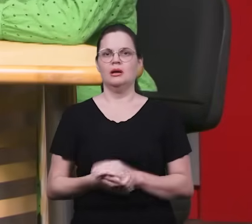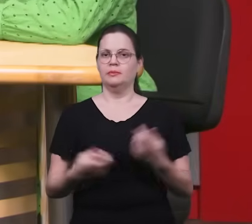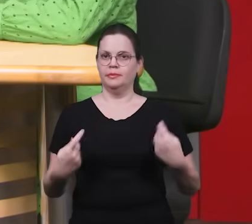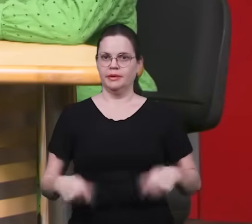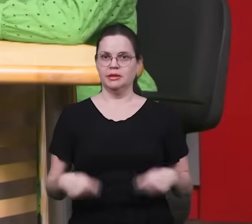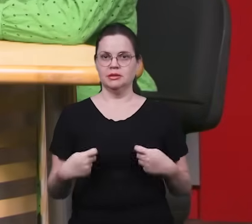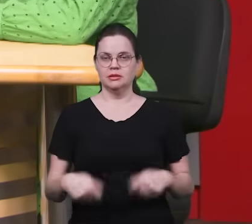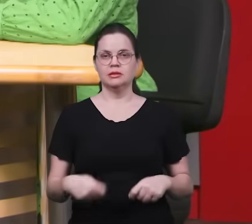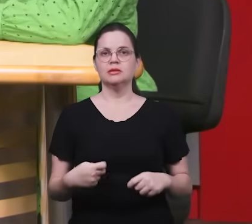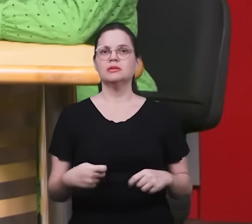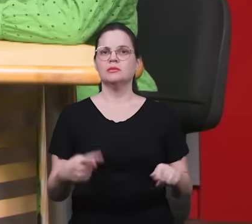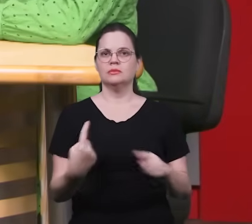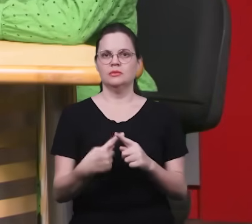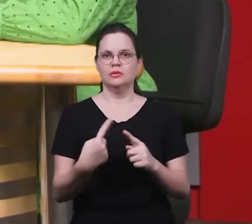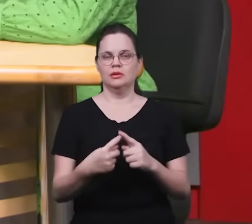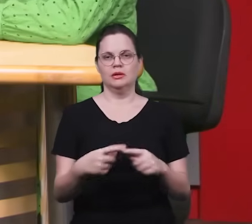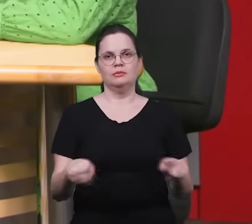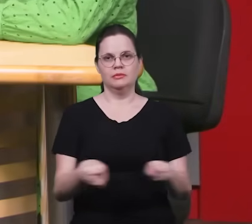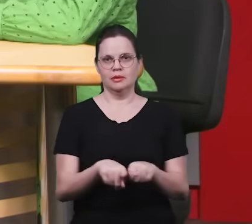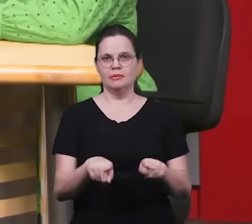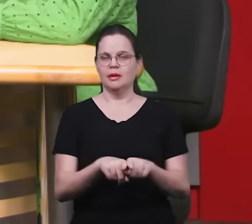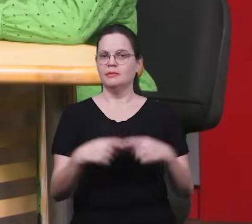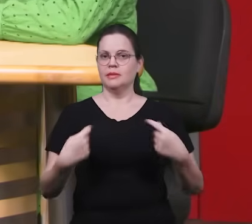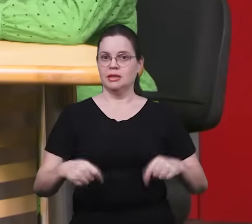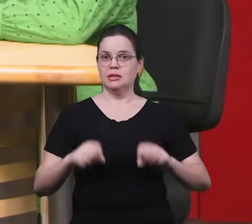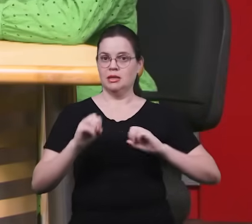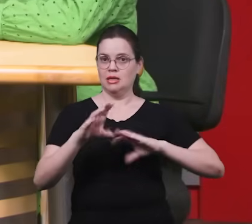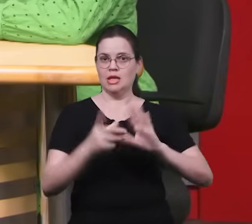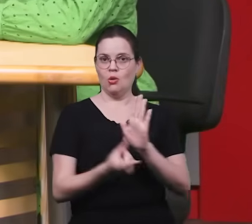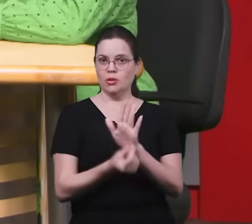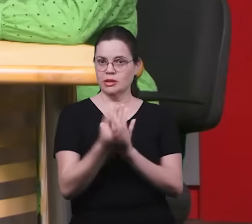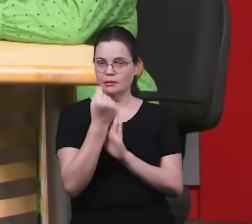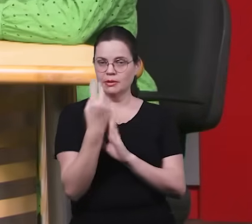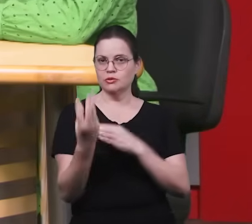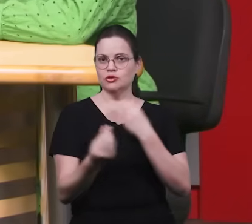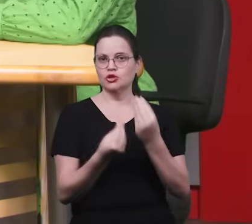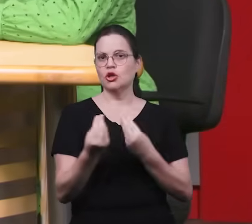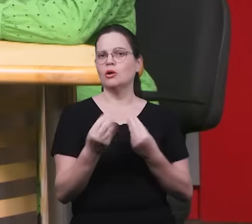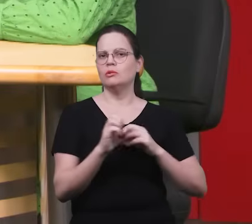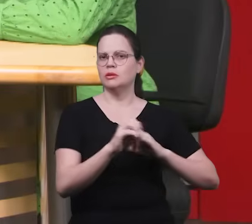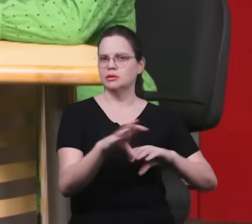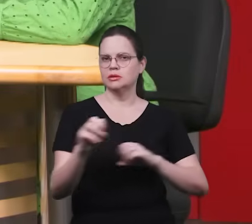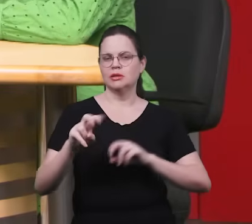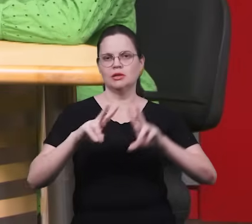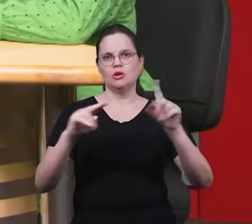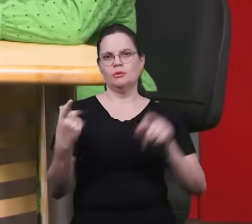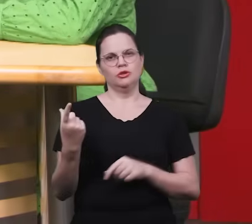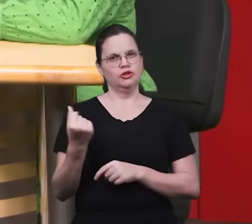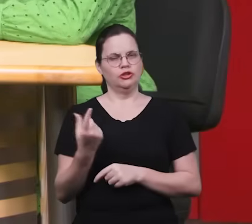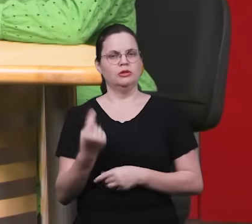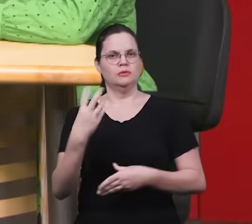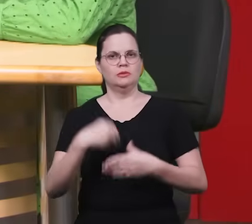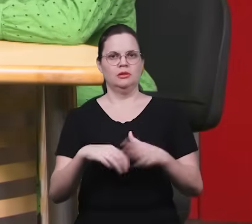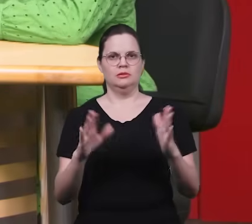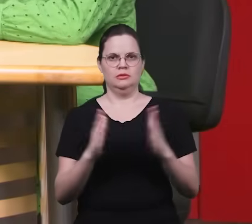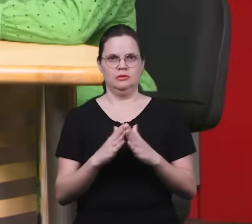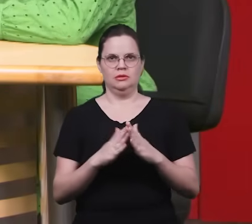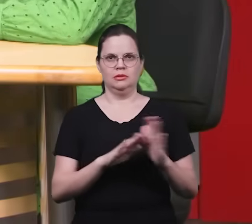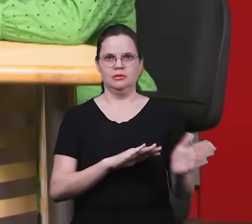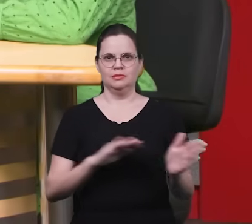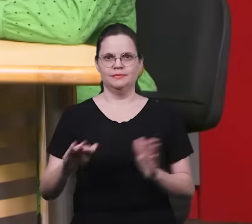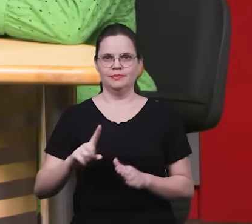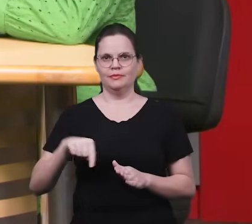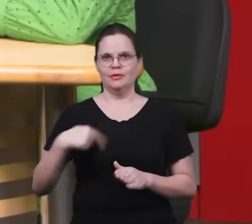tempo inclui o ensino do orçamento, dessa educação financeira dentro dos nossos lares. Nós gostaríamos